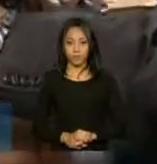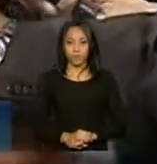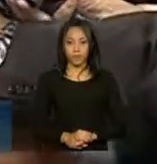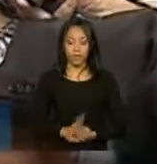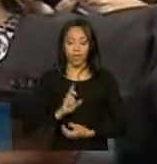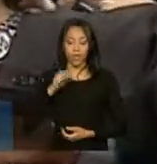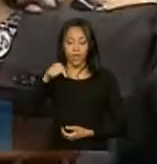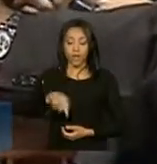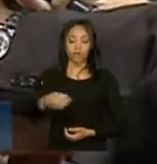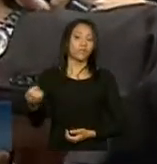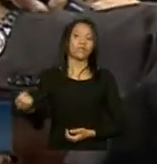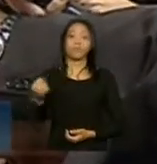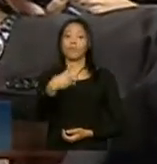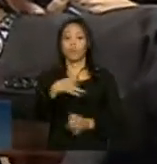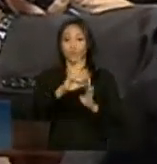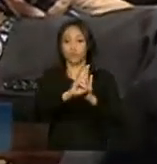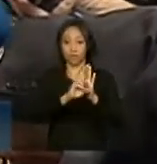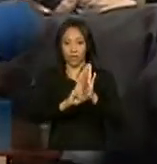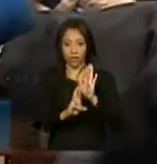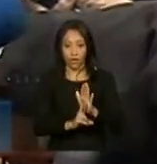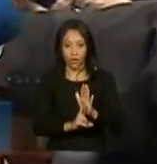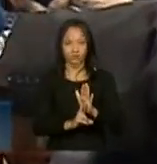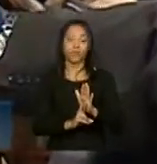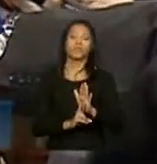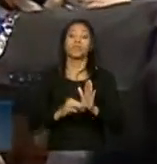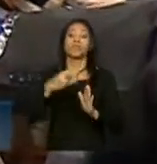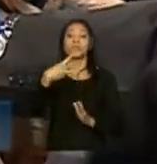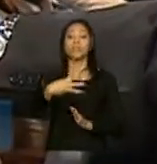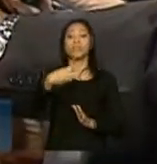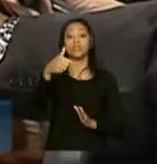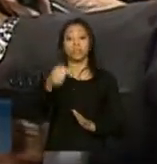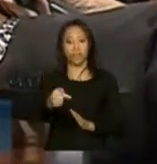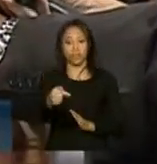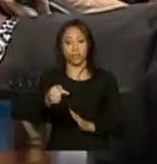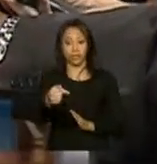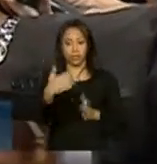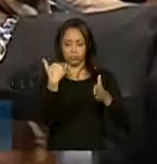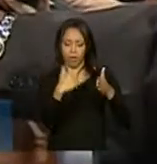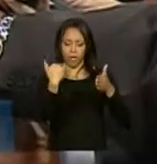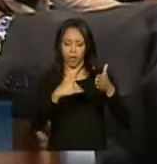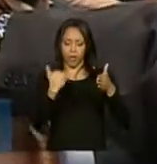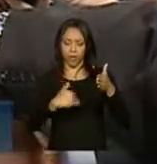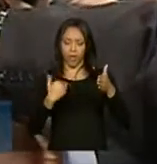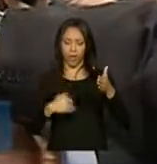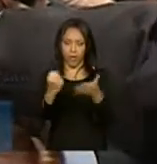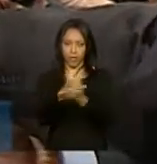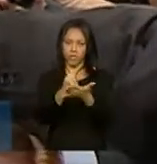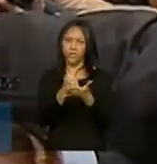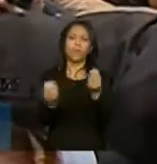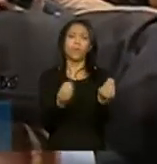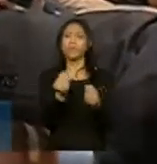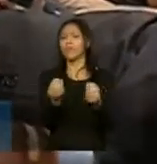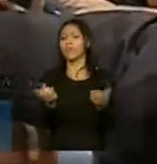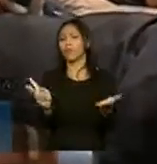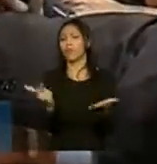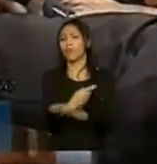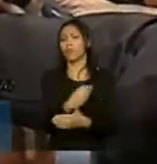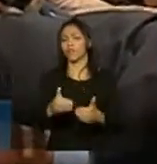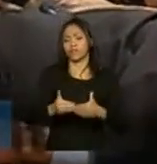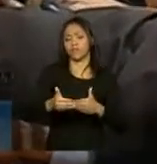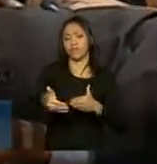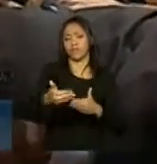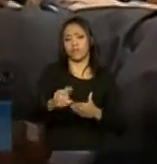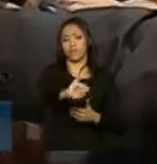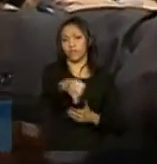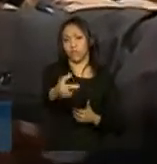Esses novos procedimentos, incluindo aí esses 37 medicamentos, como é que fica a partir de 2014, em janeiro,